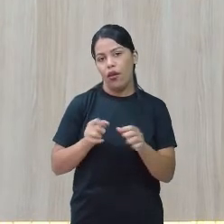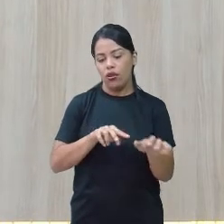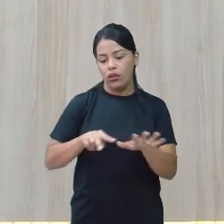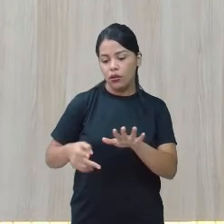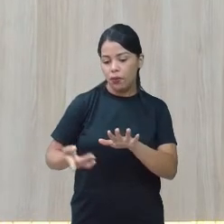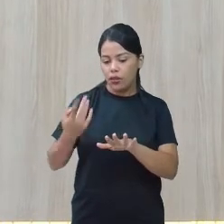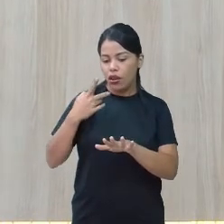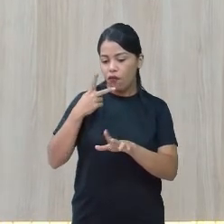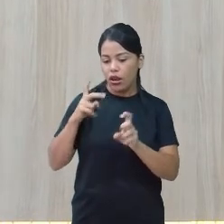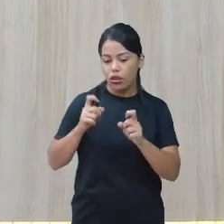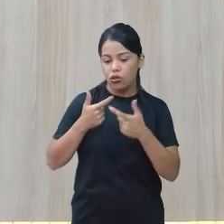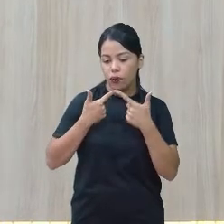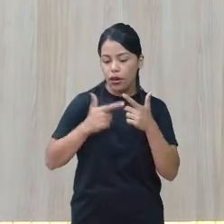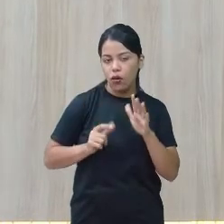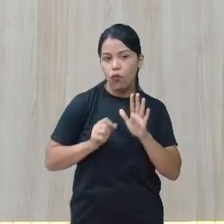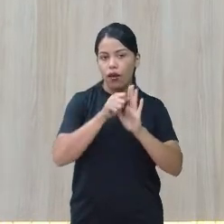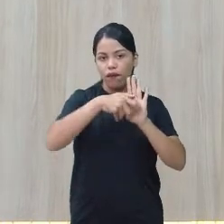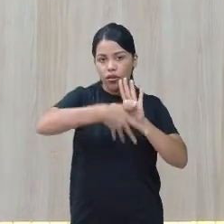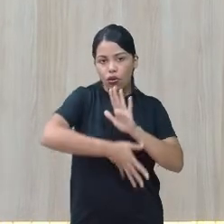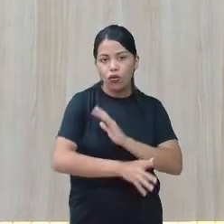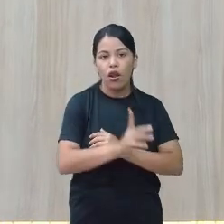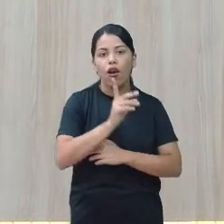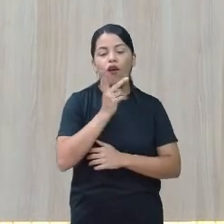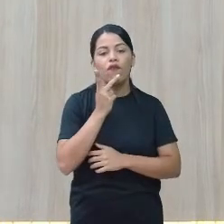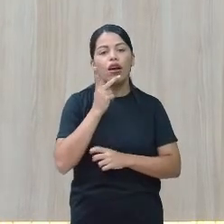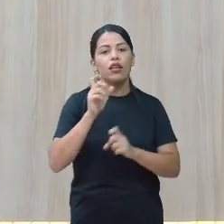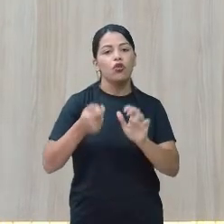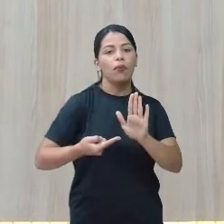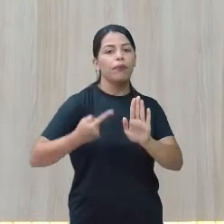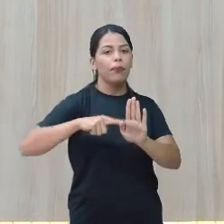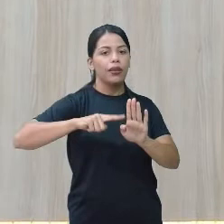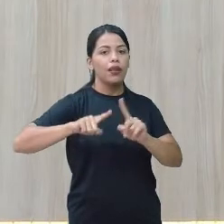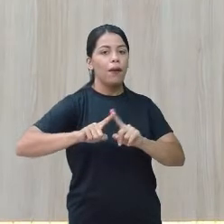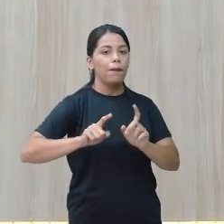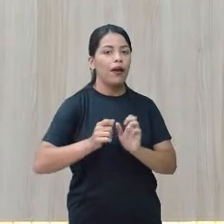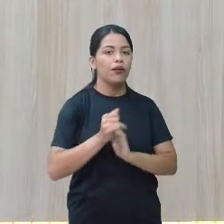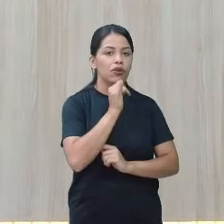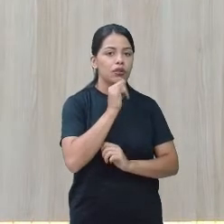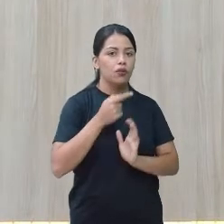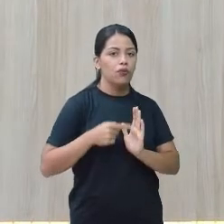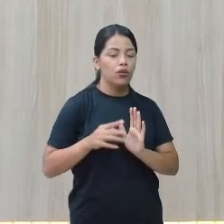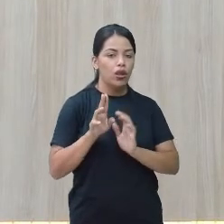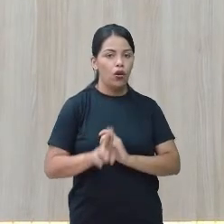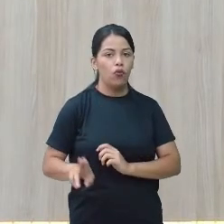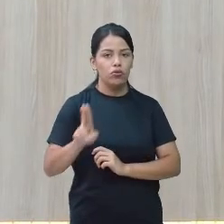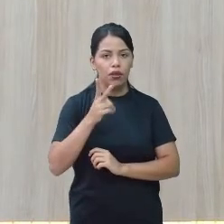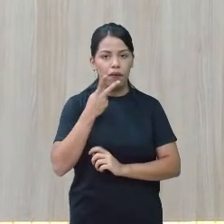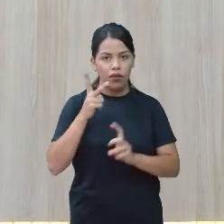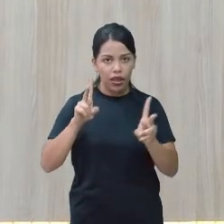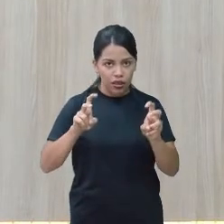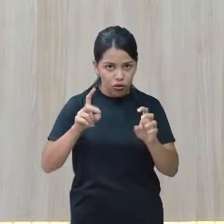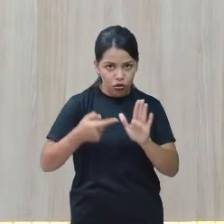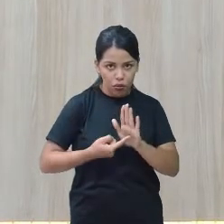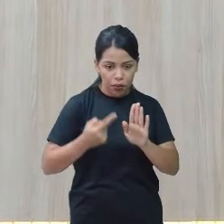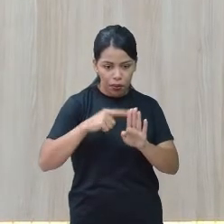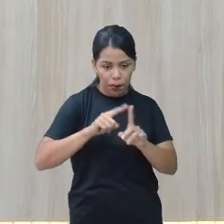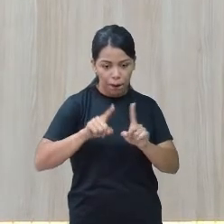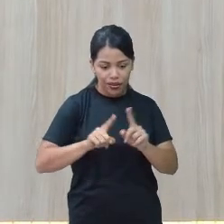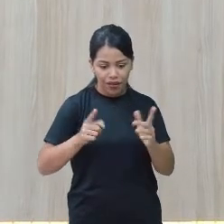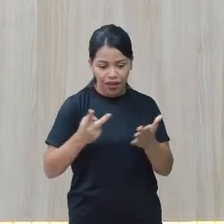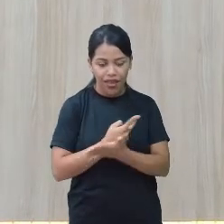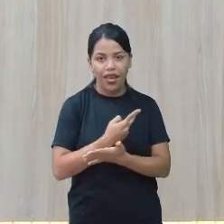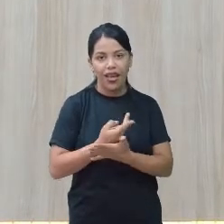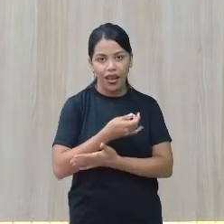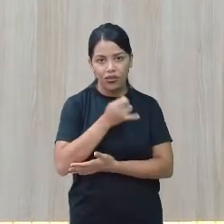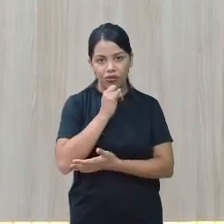de linguagem, eu falei um pouquinho sobre a metáfora. Só que o exemplo que eu usei para falar sobre a metáfora estava equivocado, porque